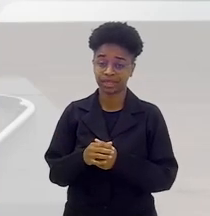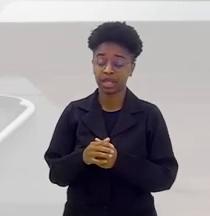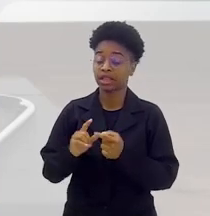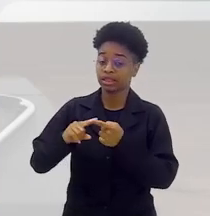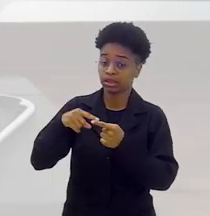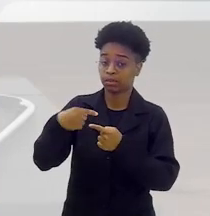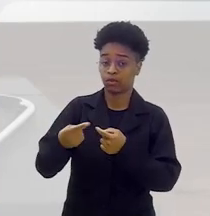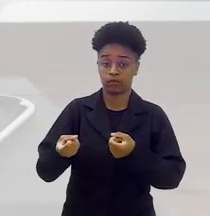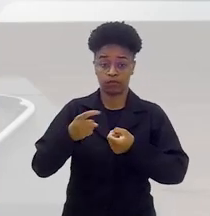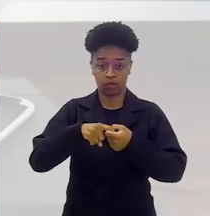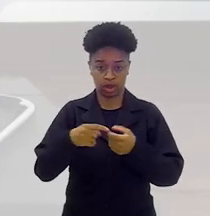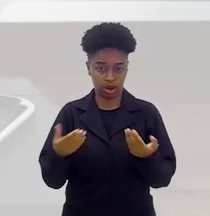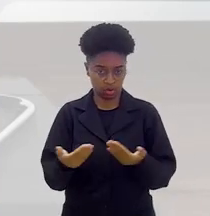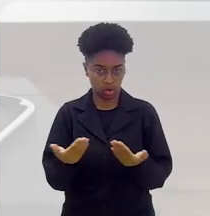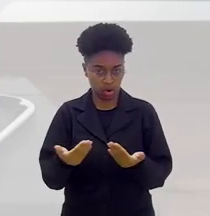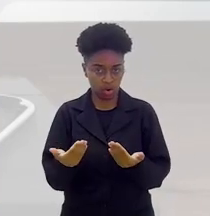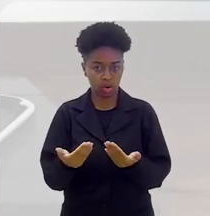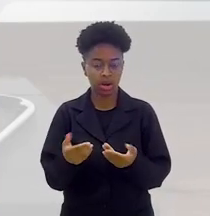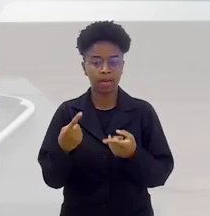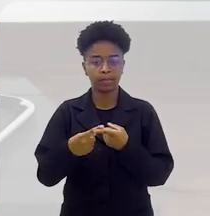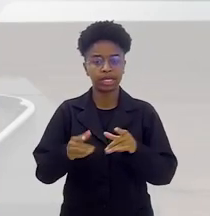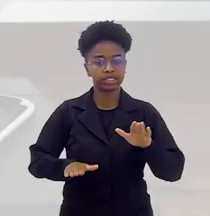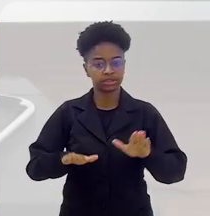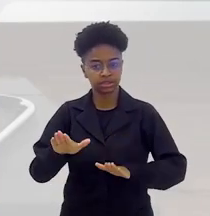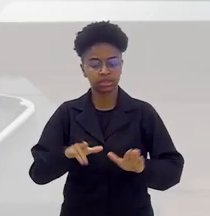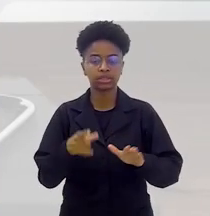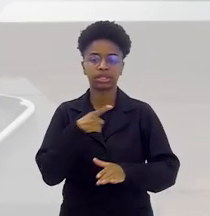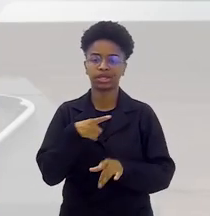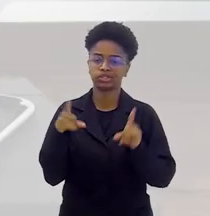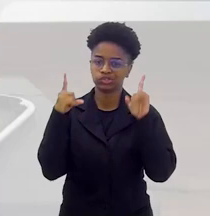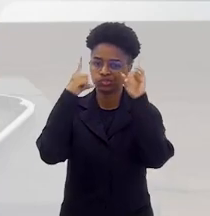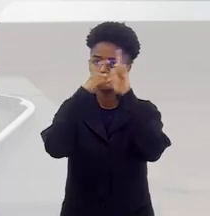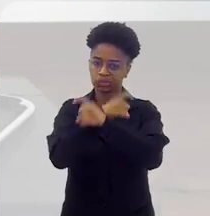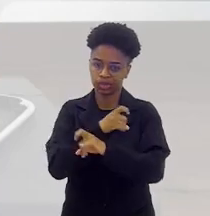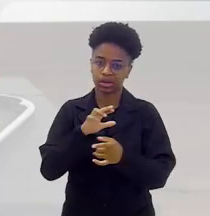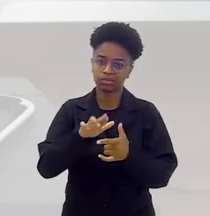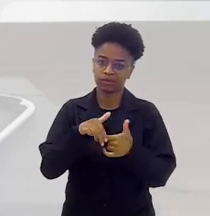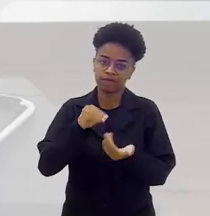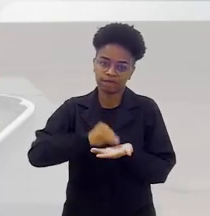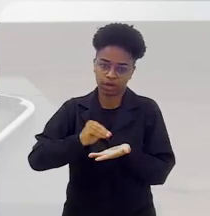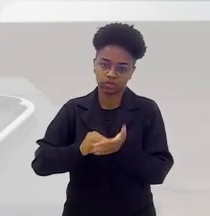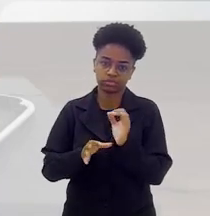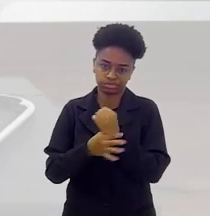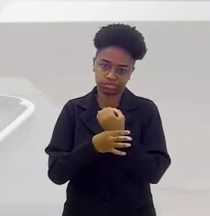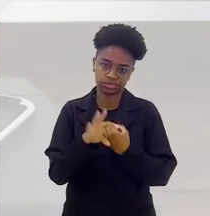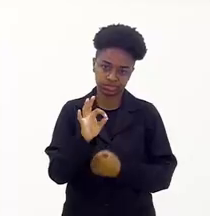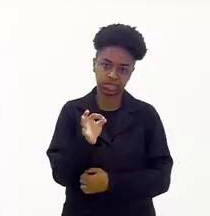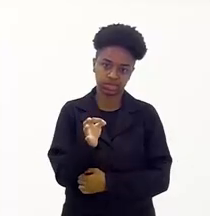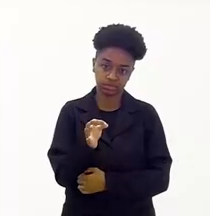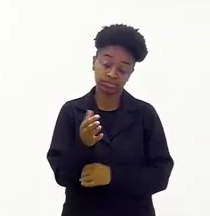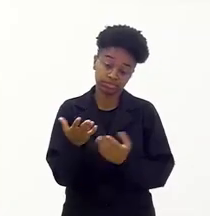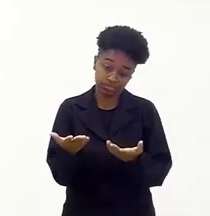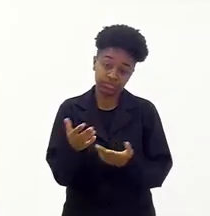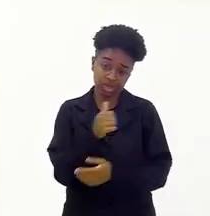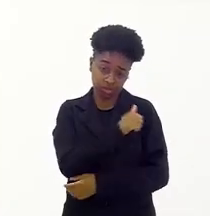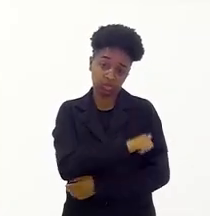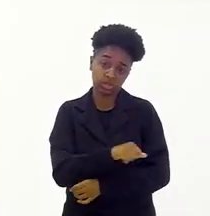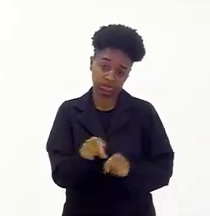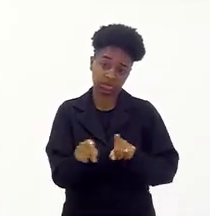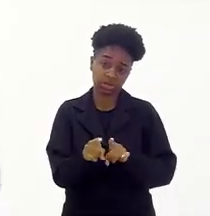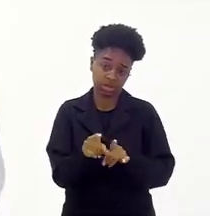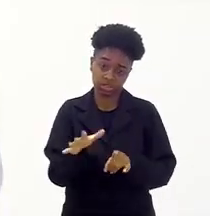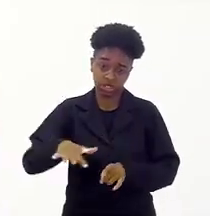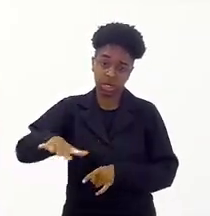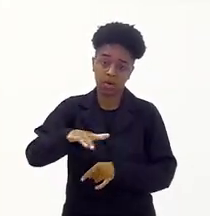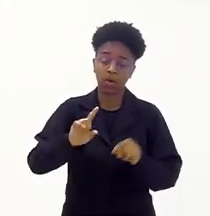Aí nós voltamos agora, porque Jacarepaguá está tendo essa dificuldade de insegurança, né? E como o Rio de Janeiro